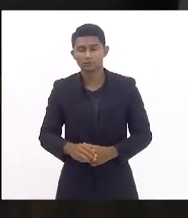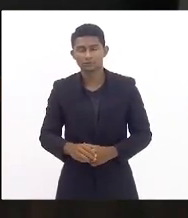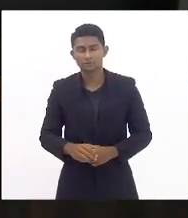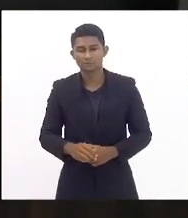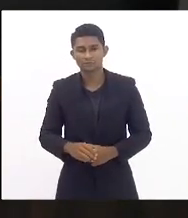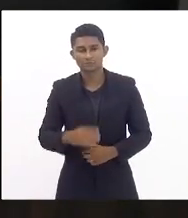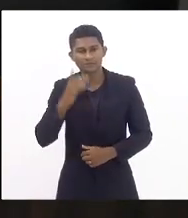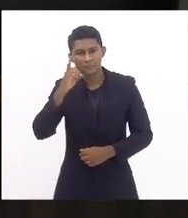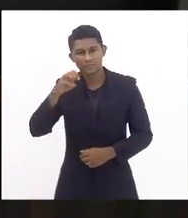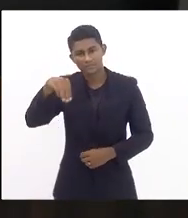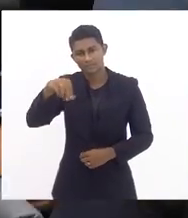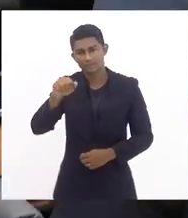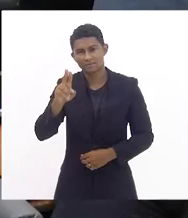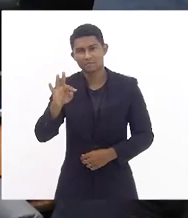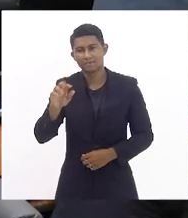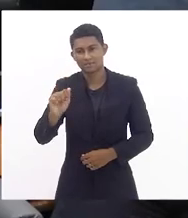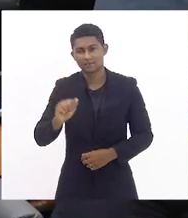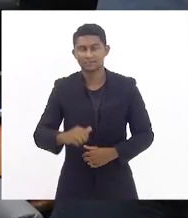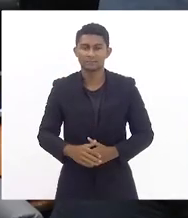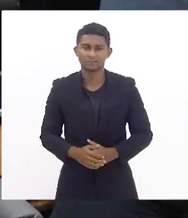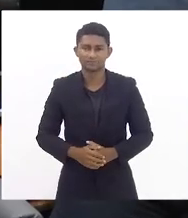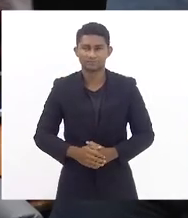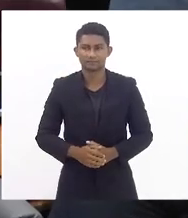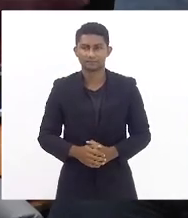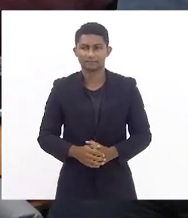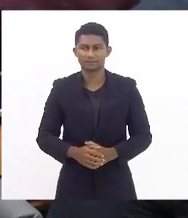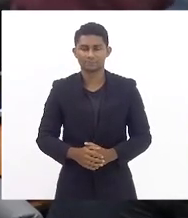Deputada Marta Rocha.